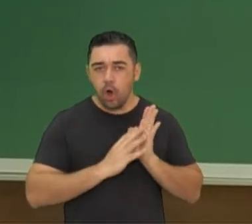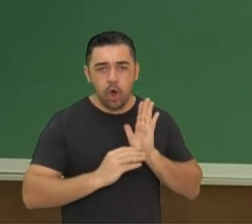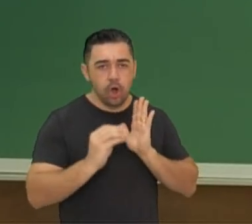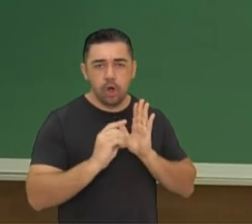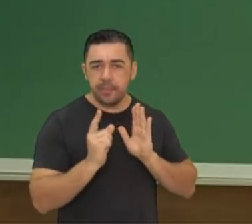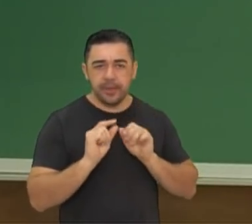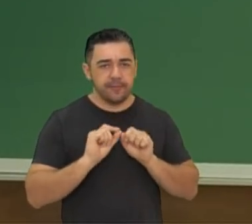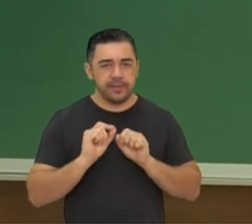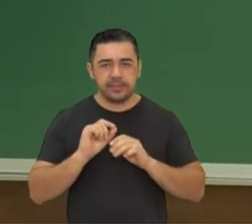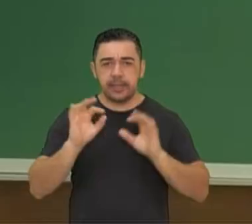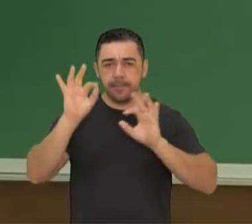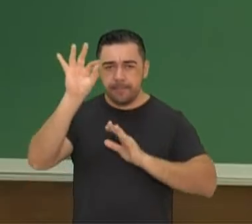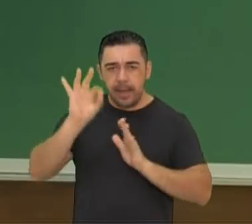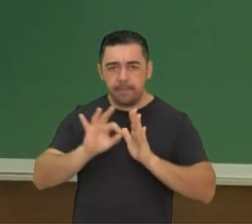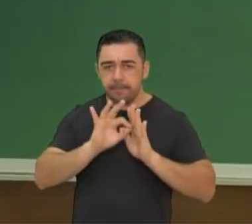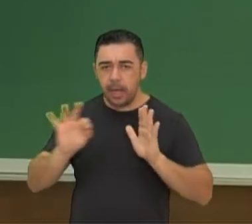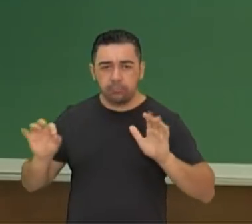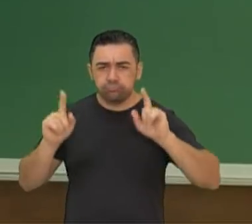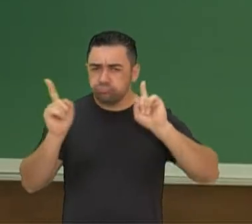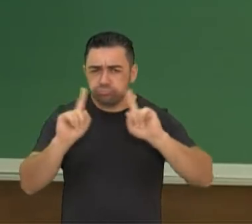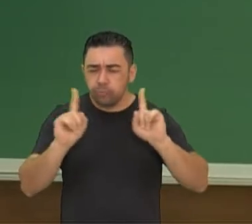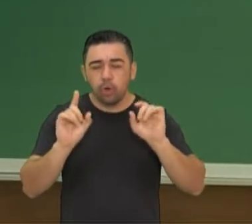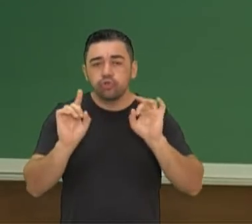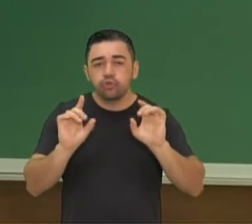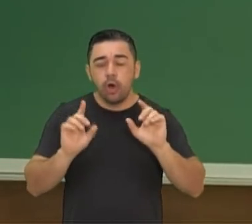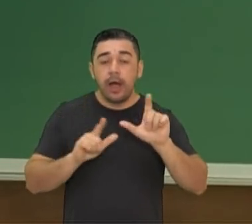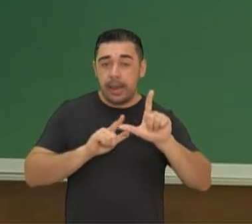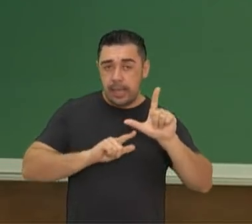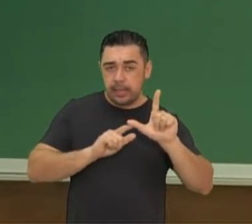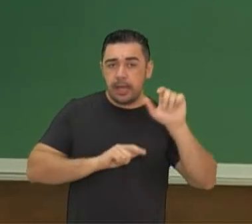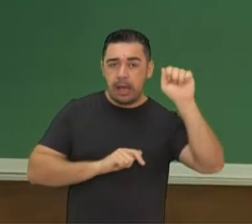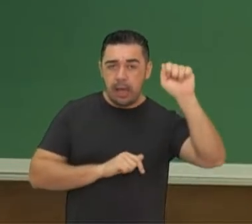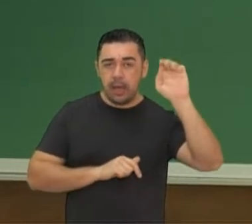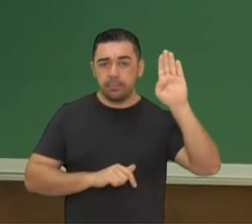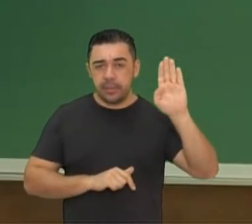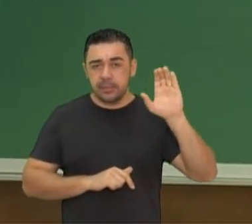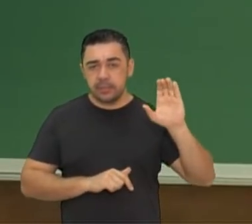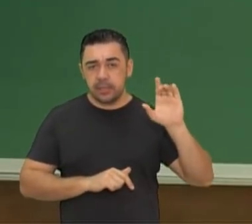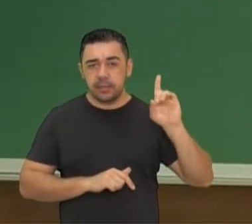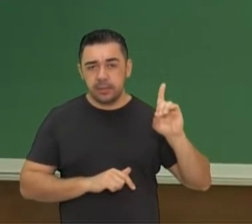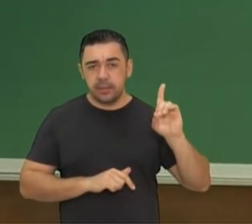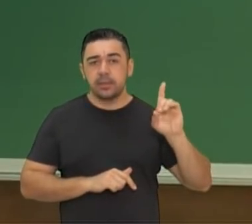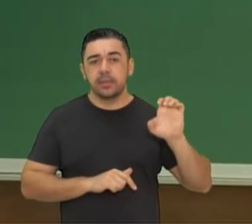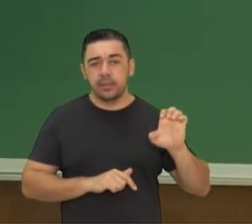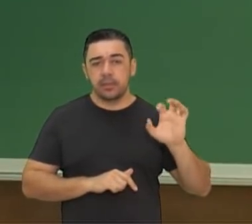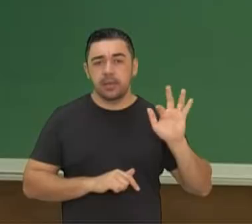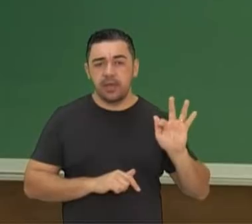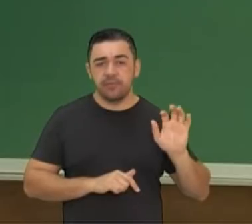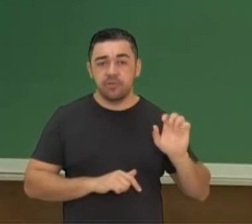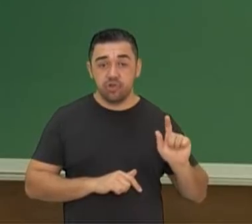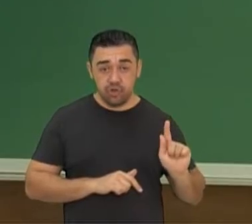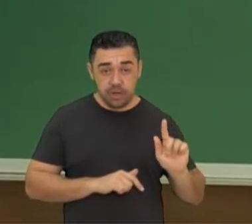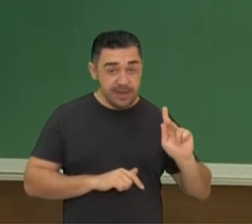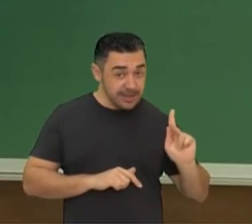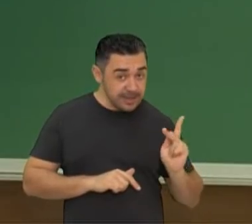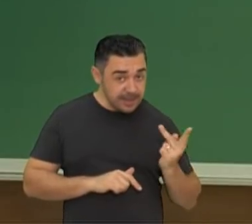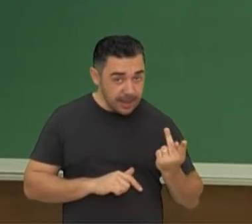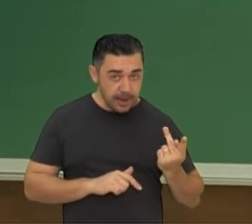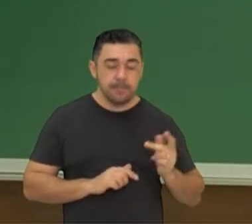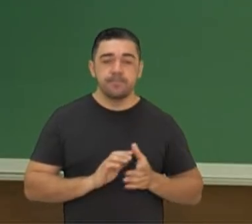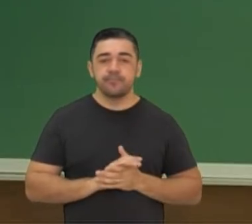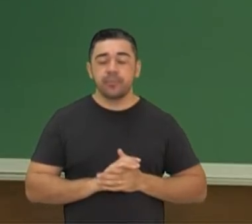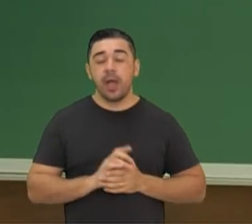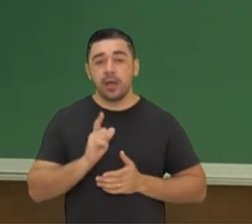pontos certinho, tá? Você só escreve aí as letrinhas, os pontinhos A até a letra G, até a letra H, escreve os